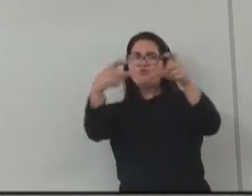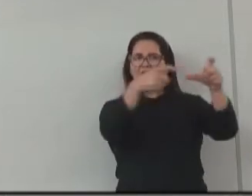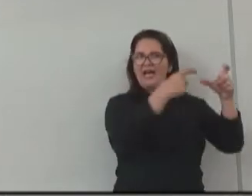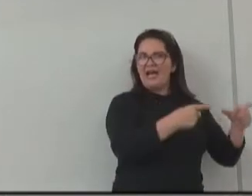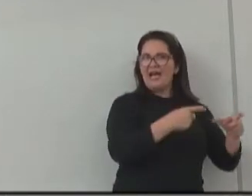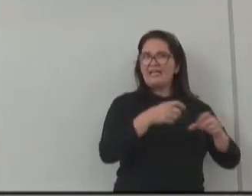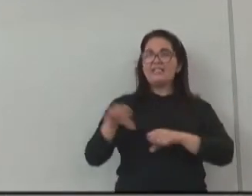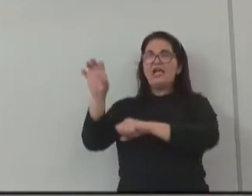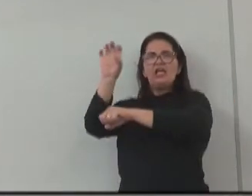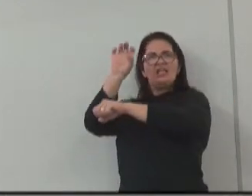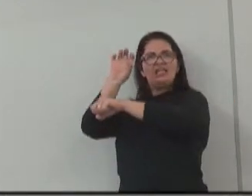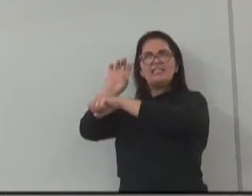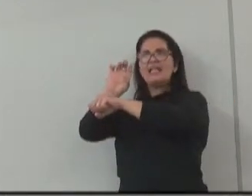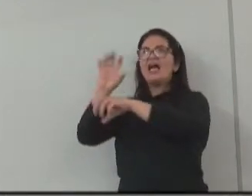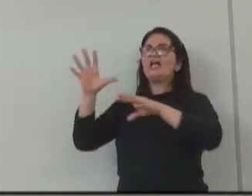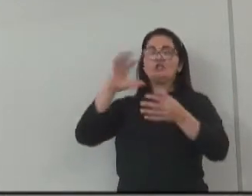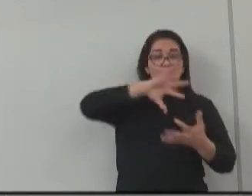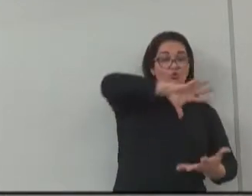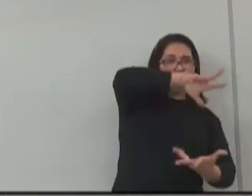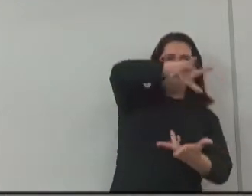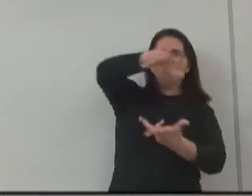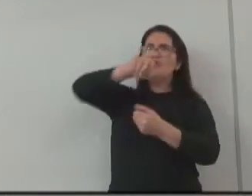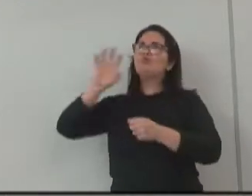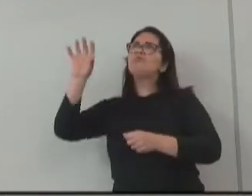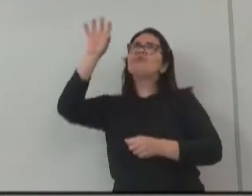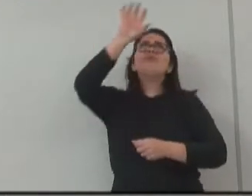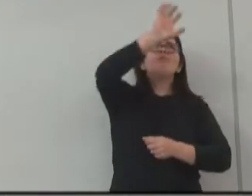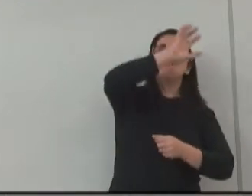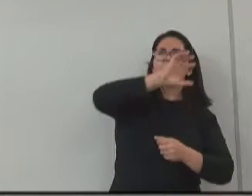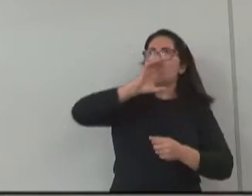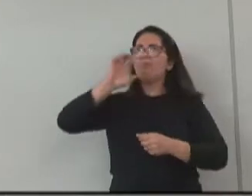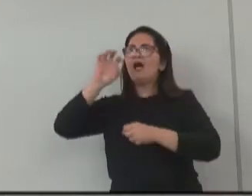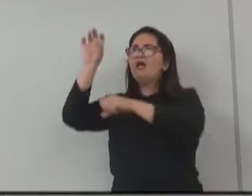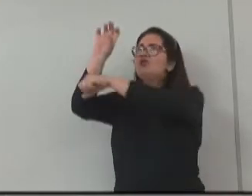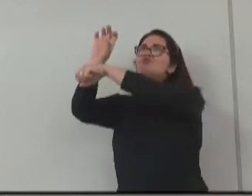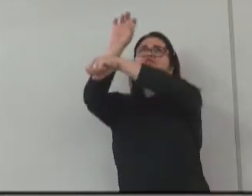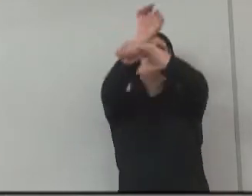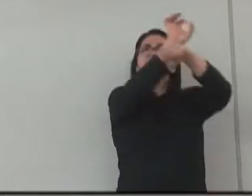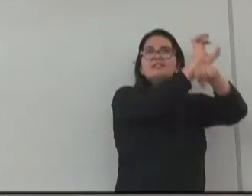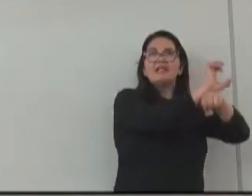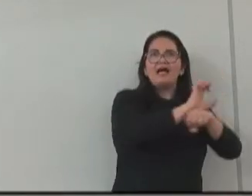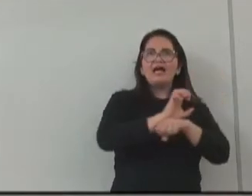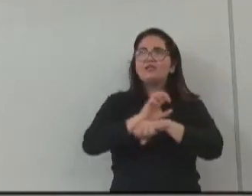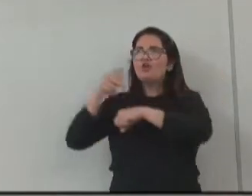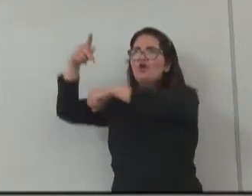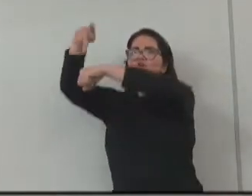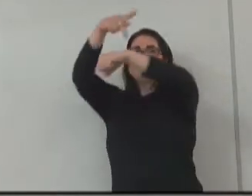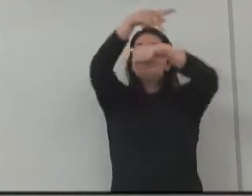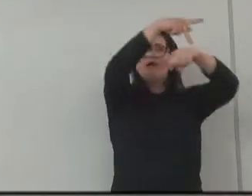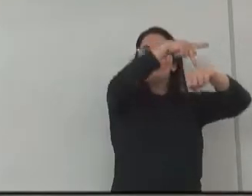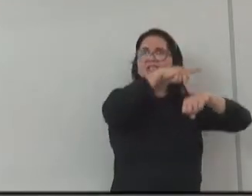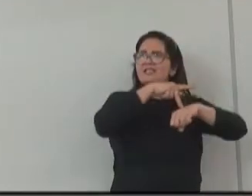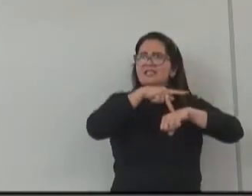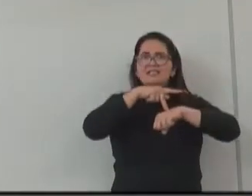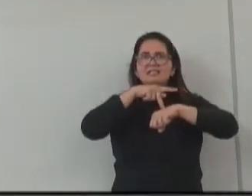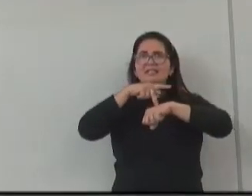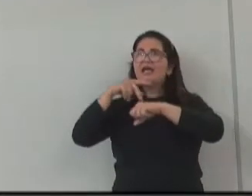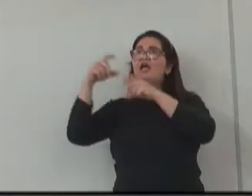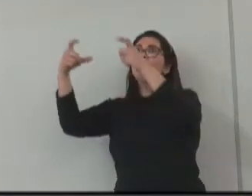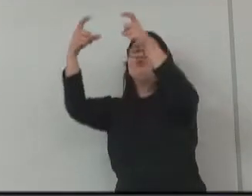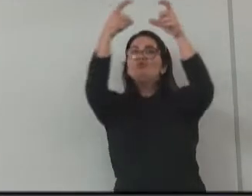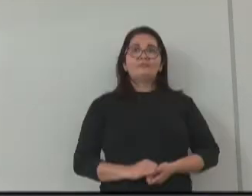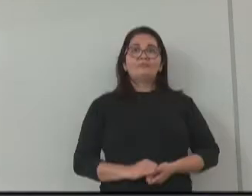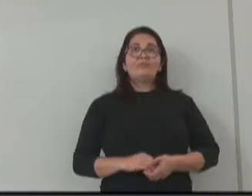estados, países, politicamente é o desenvolvimento de cada lugar. Já essas representações cartográficas,